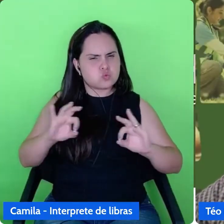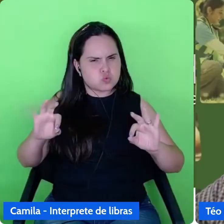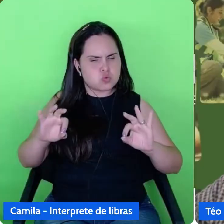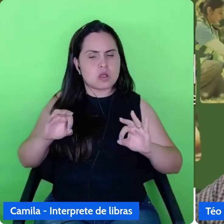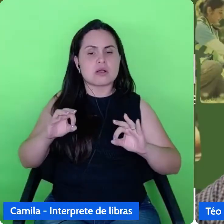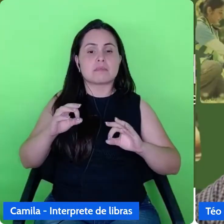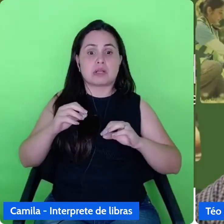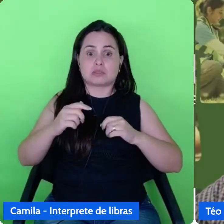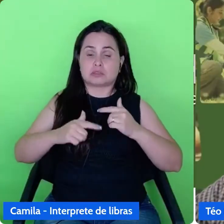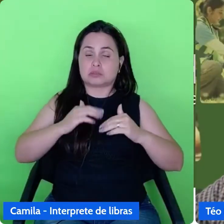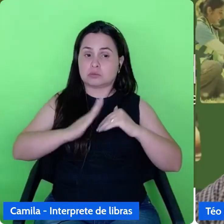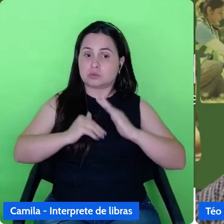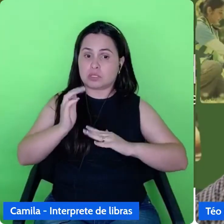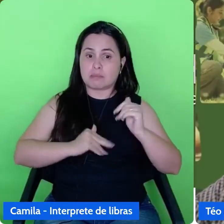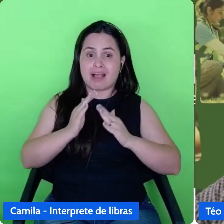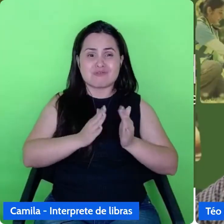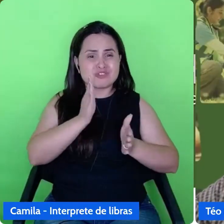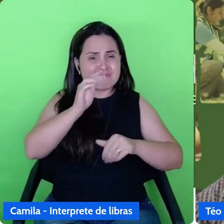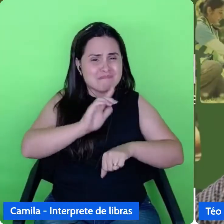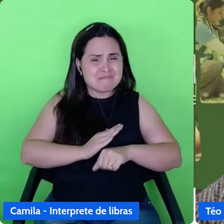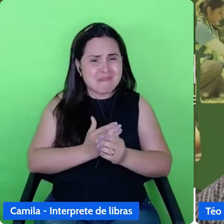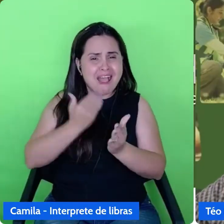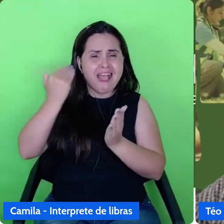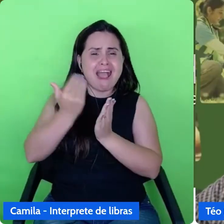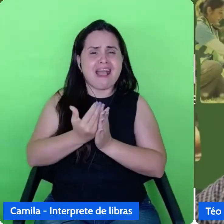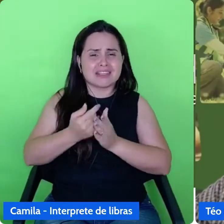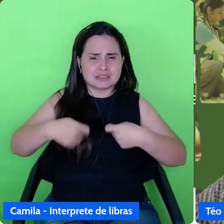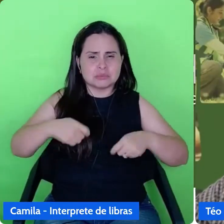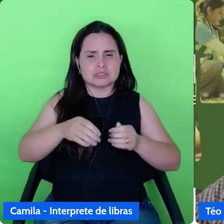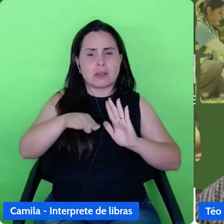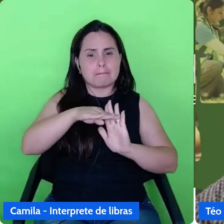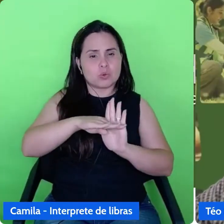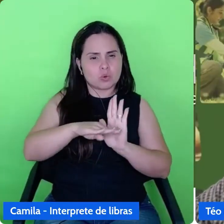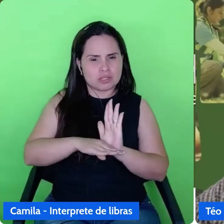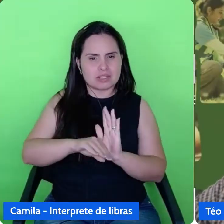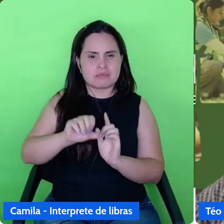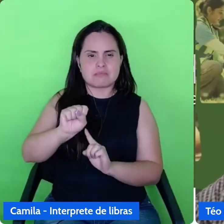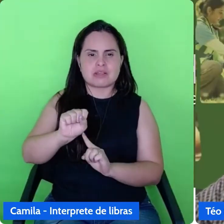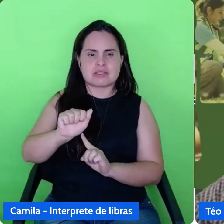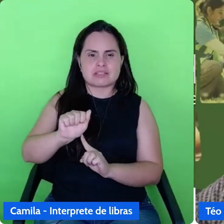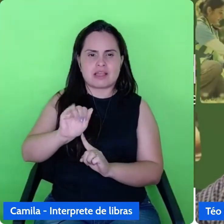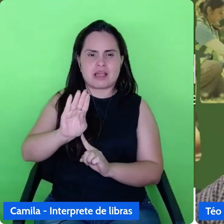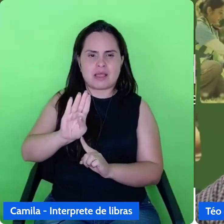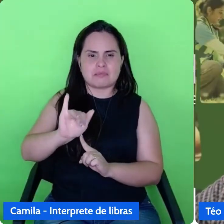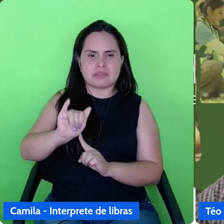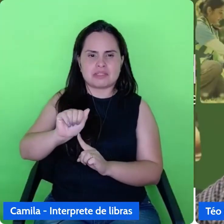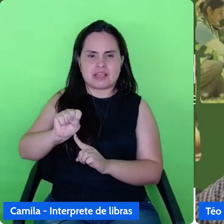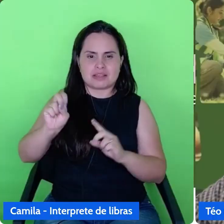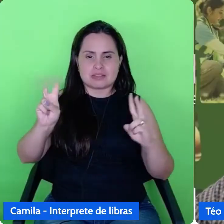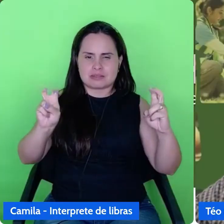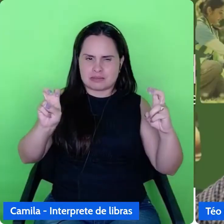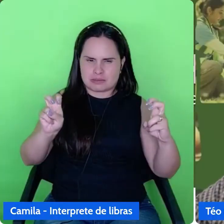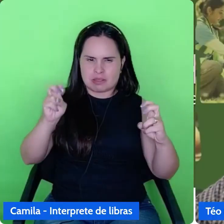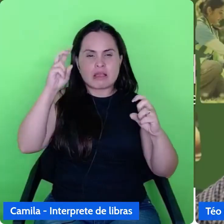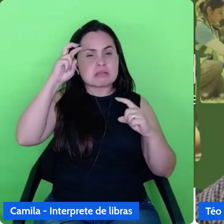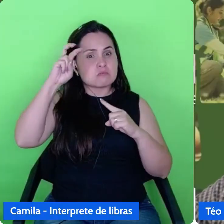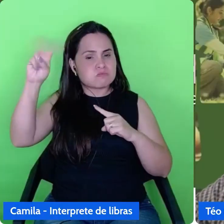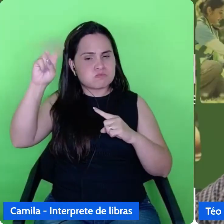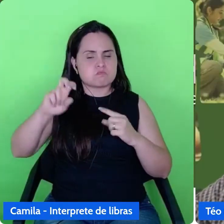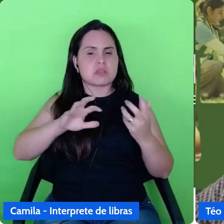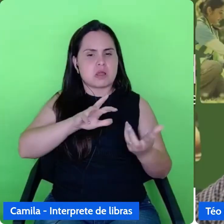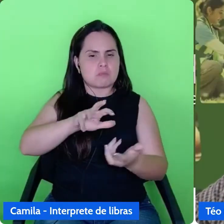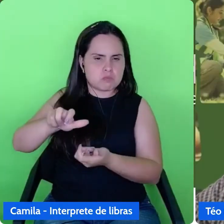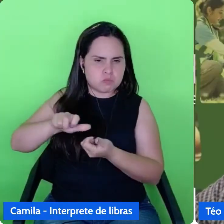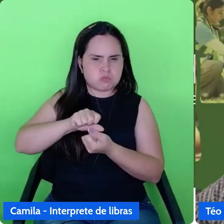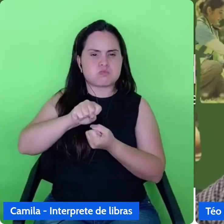atividades extensionistas que a gente tem desenvolvido através do programa Sabiás, Programa Saberes e Inovações pela Sustentabilidade.